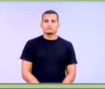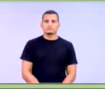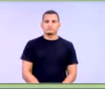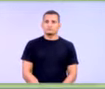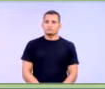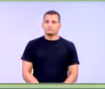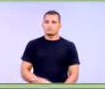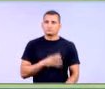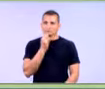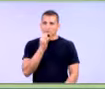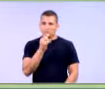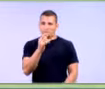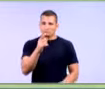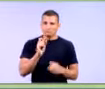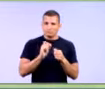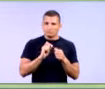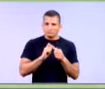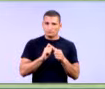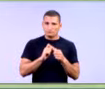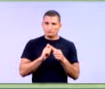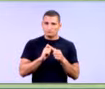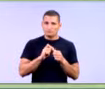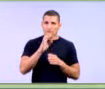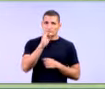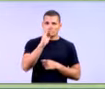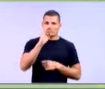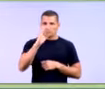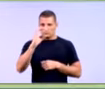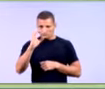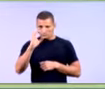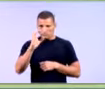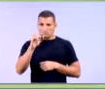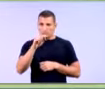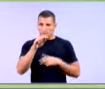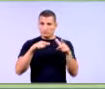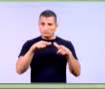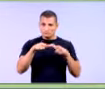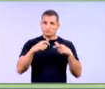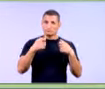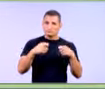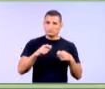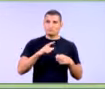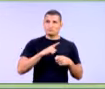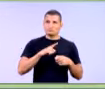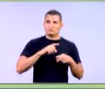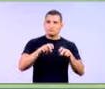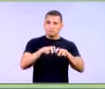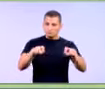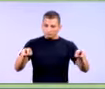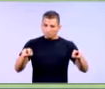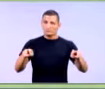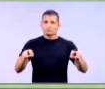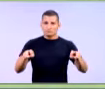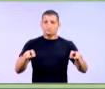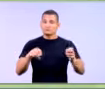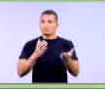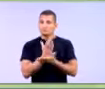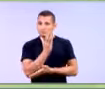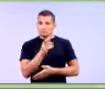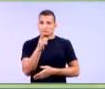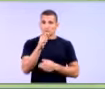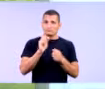aí vá fazer um trabalho de conclusão de curso, esse trabalho de conclusão de curso tem que passar pela avaliação de uma banca. Então, você faz a